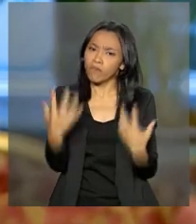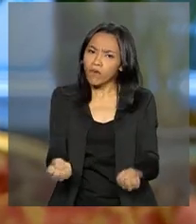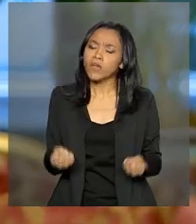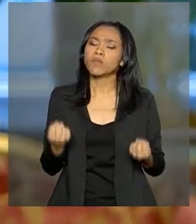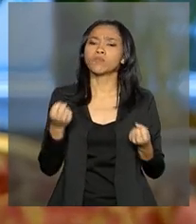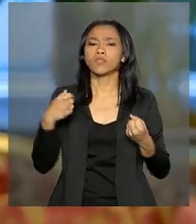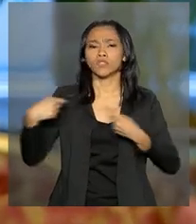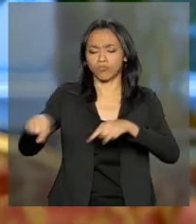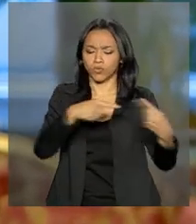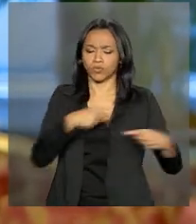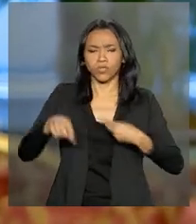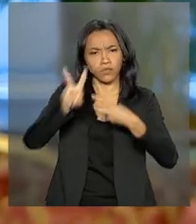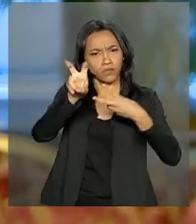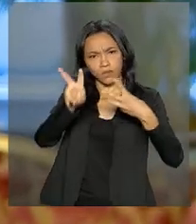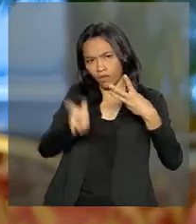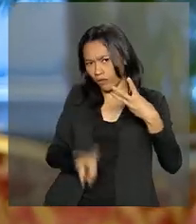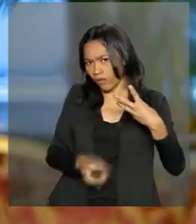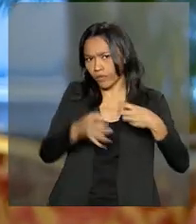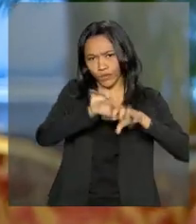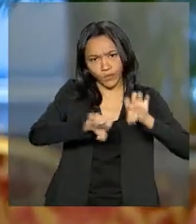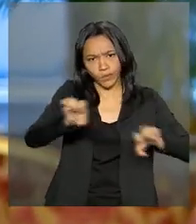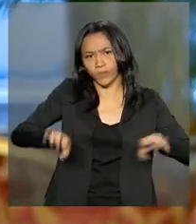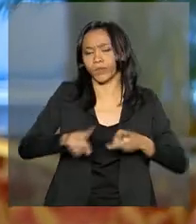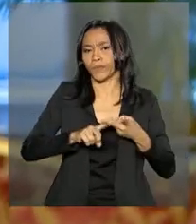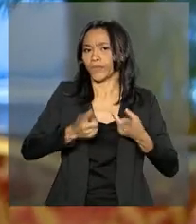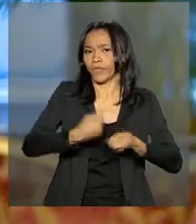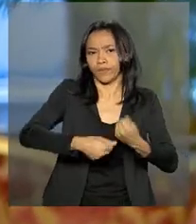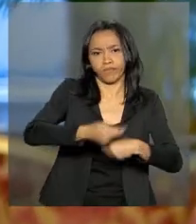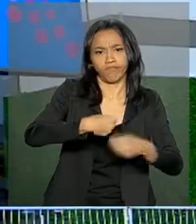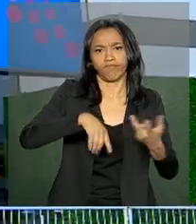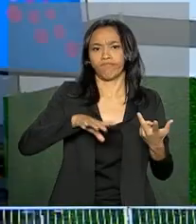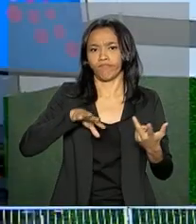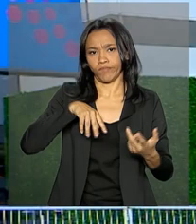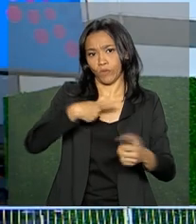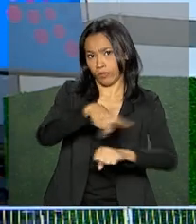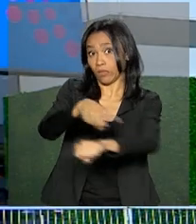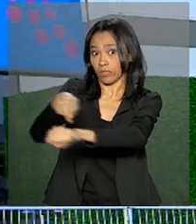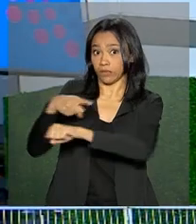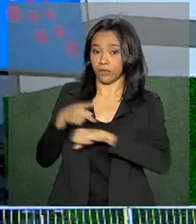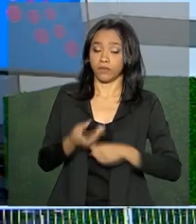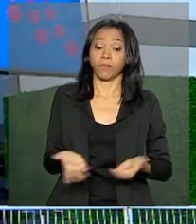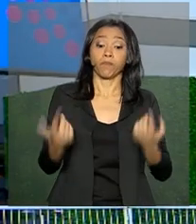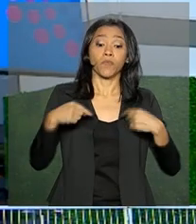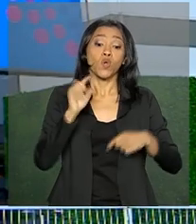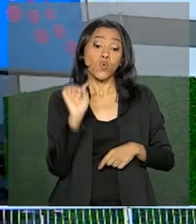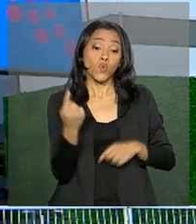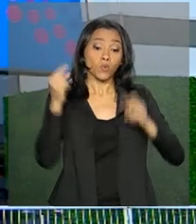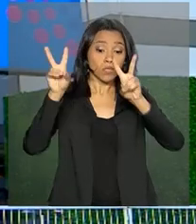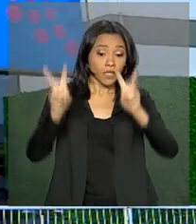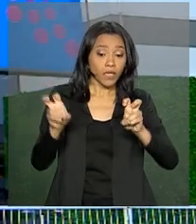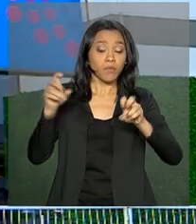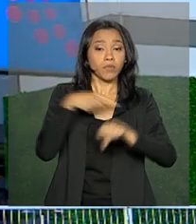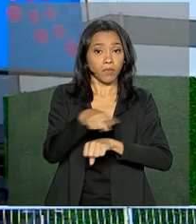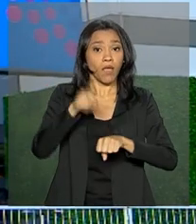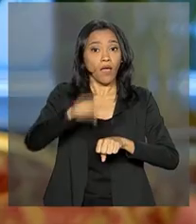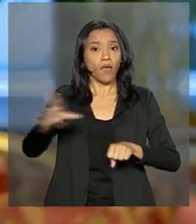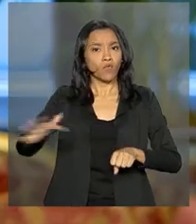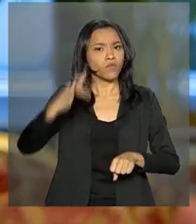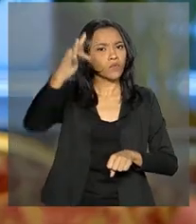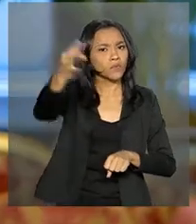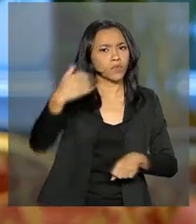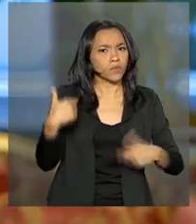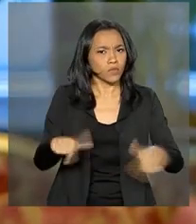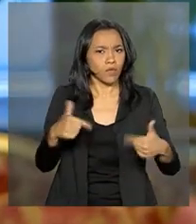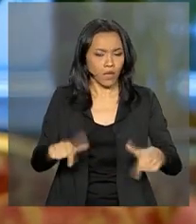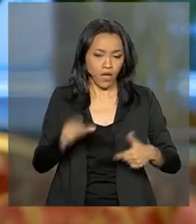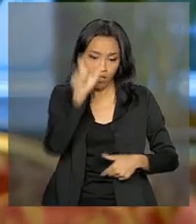importantes da infraestrutura dos negócios entre os países um dos temas do encontro será o futuro do trabalho o